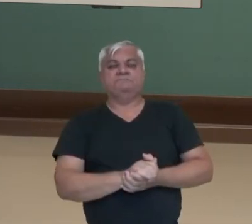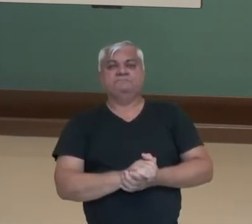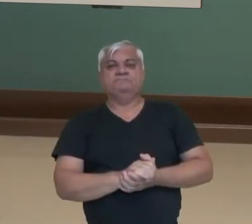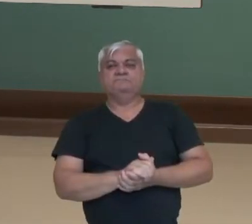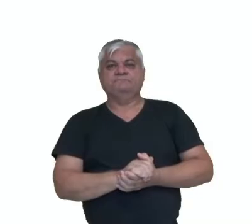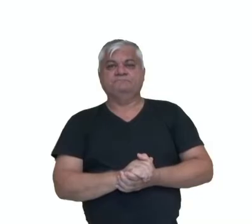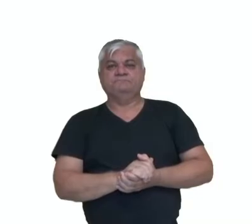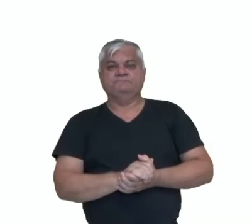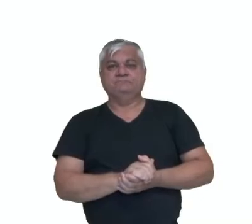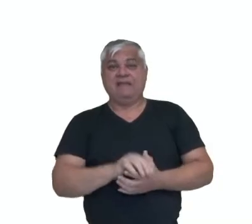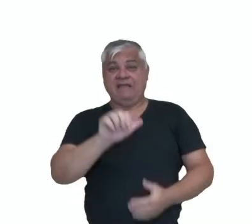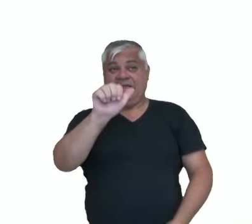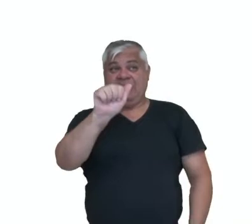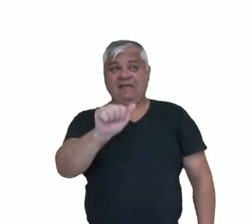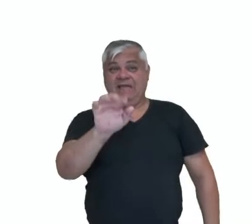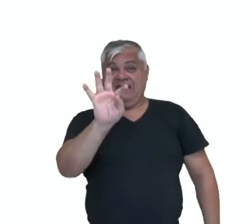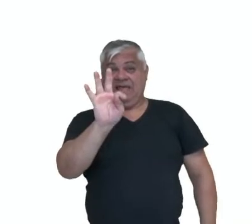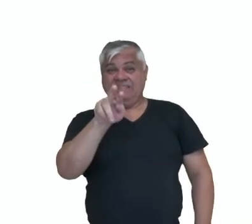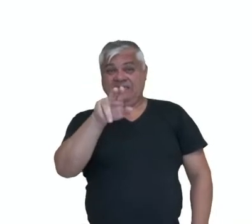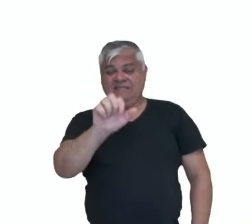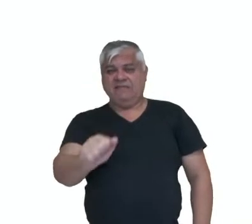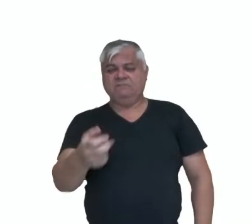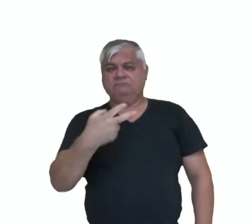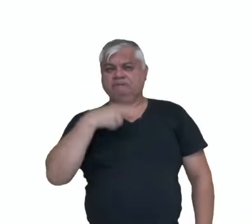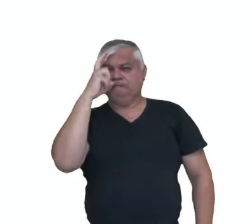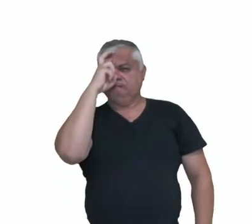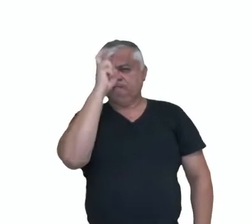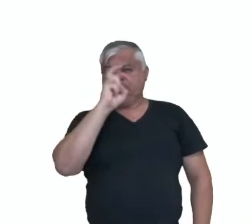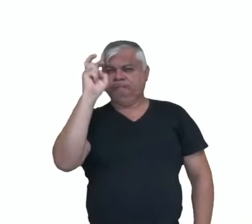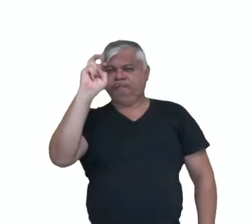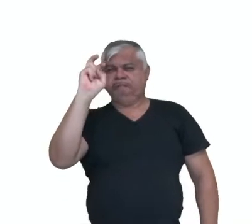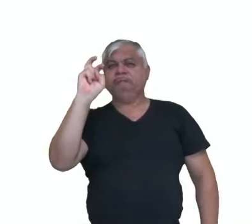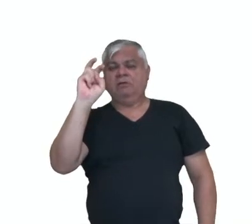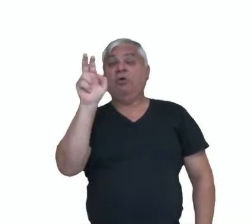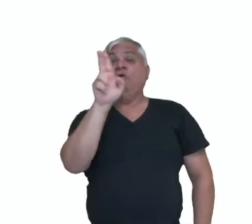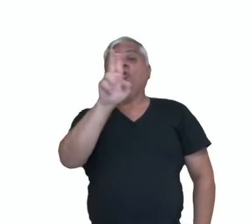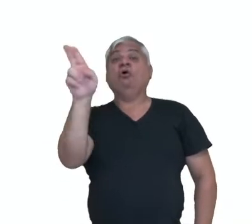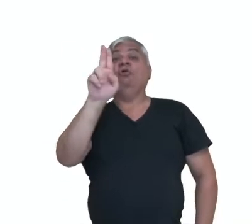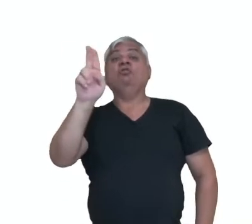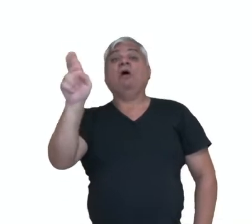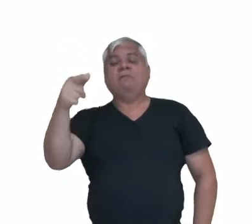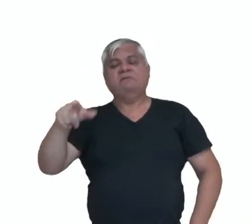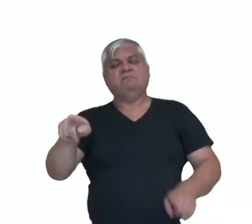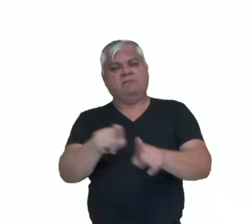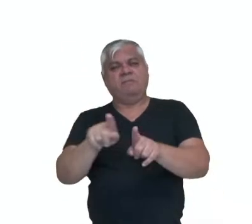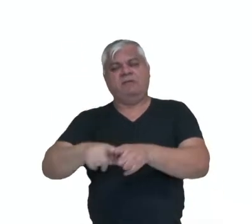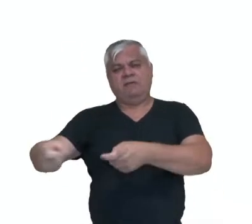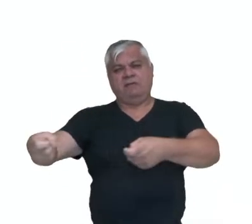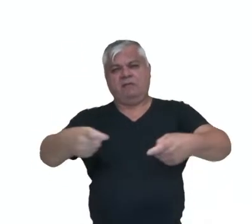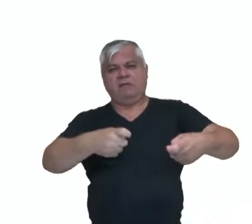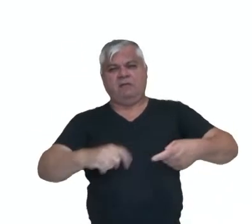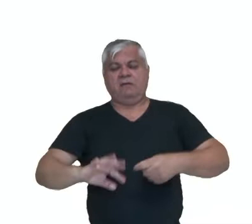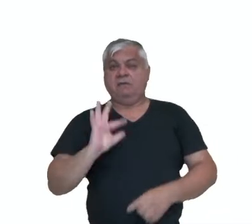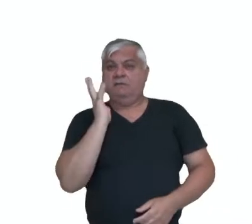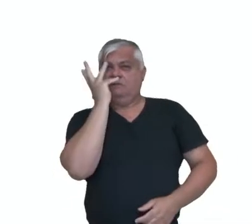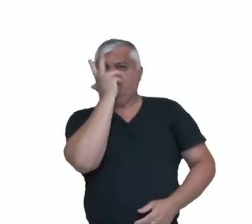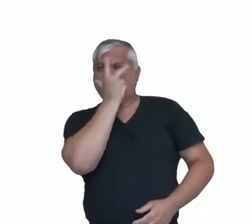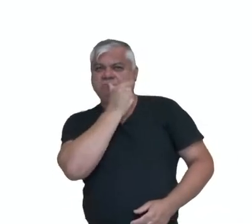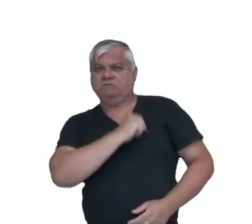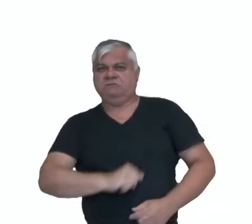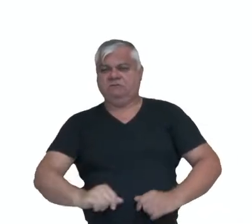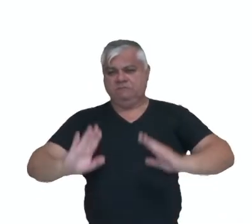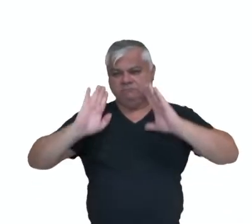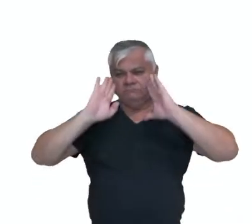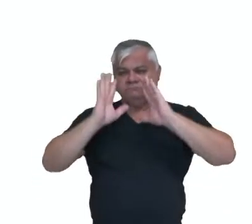Relacionar a sabedoria, Deus Atena, a arte, a criação, o seu nome também está ligado à guerra, à justiça, é uma deusa muito bonita, né, muito